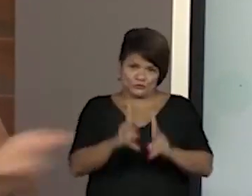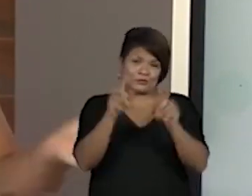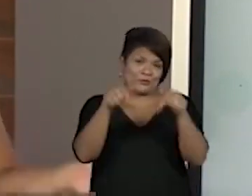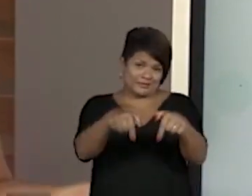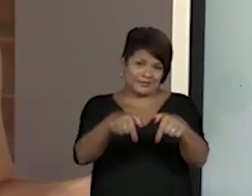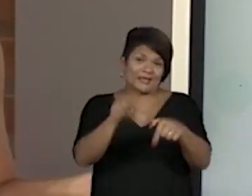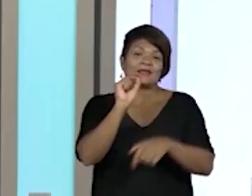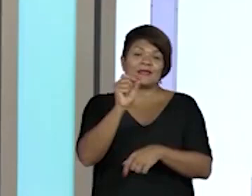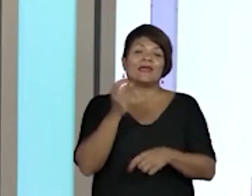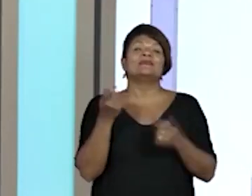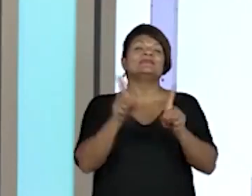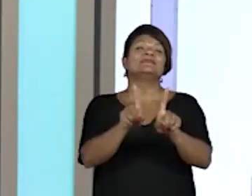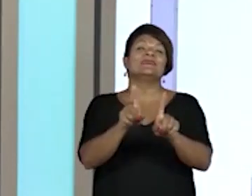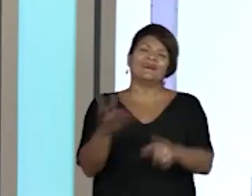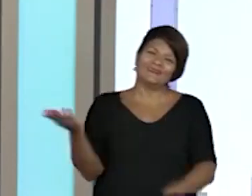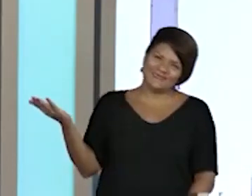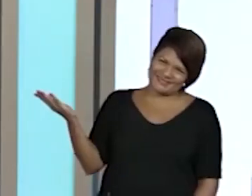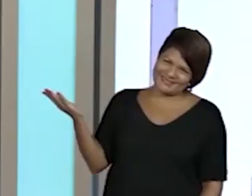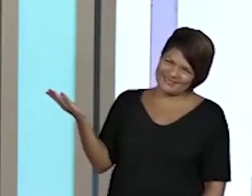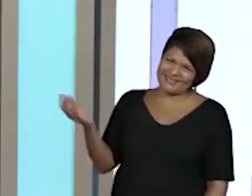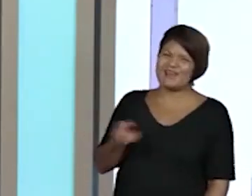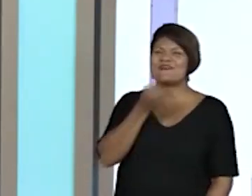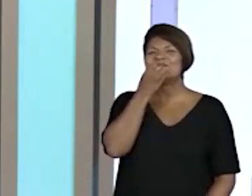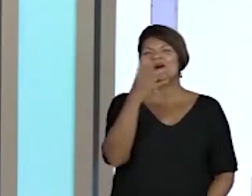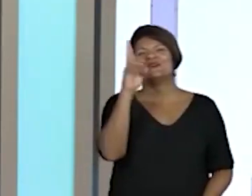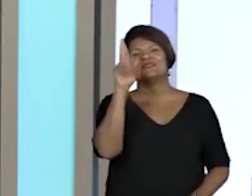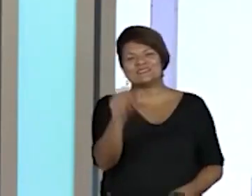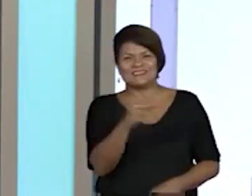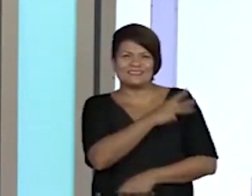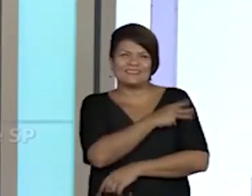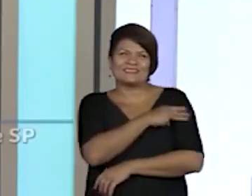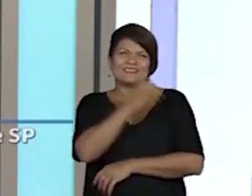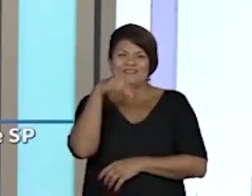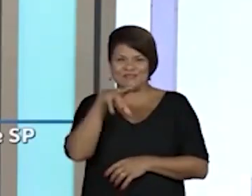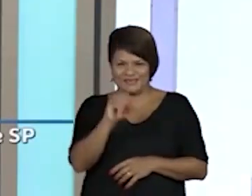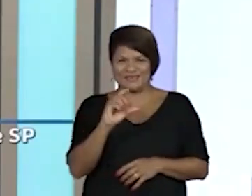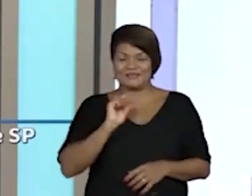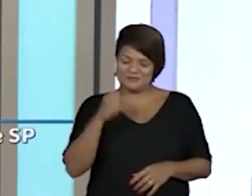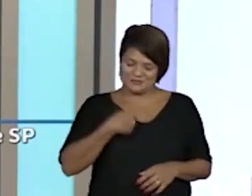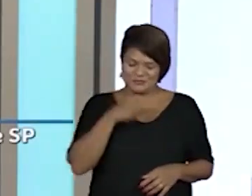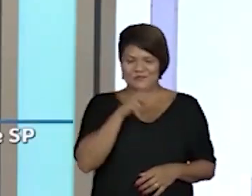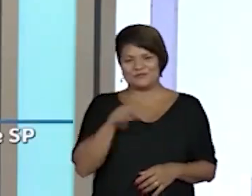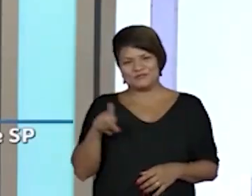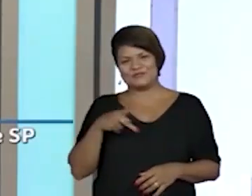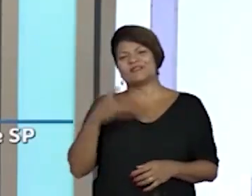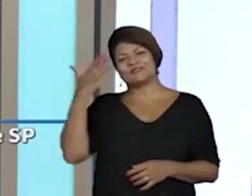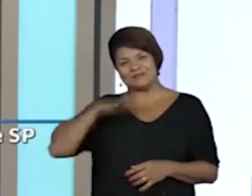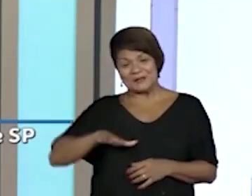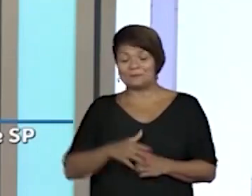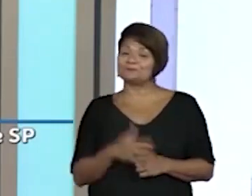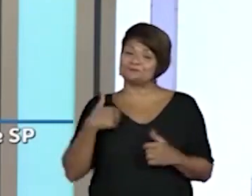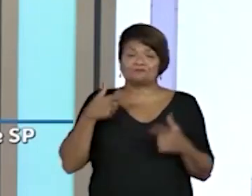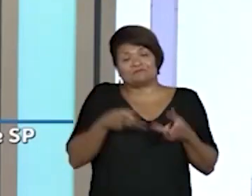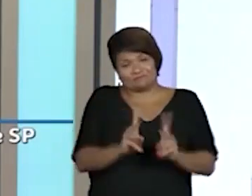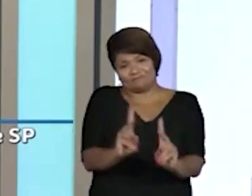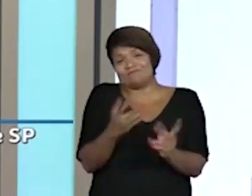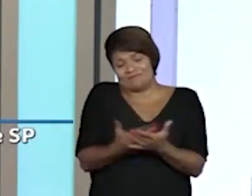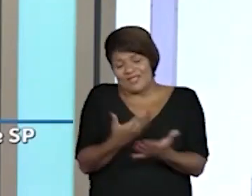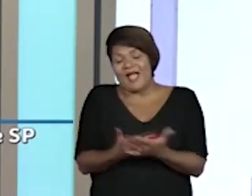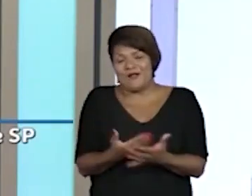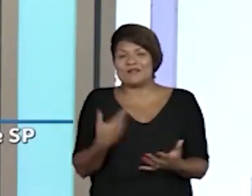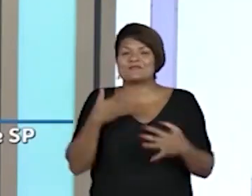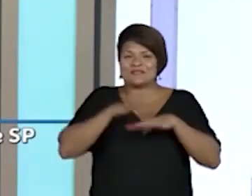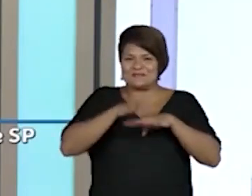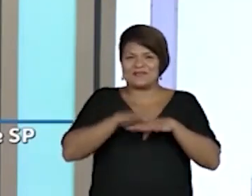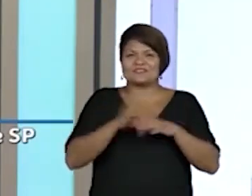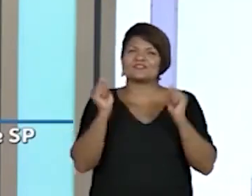quem continua aqui comigo? Bom dia, terceiro ano, eu sou a professora Franciele. Continuo aqui nessa aula de matemática